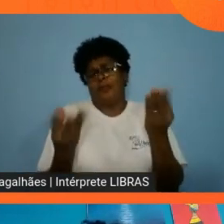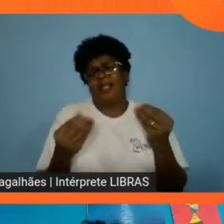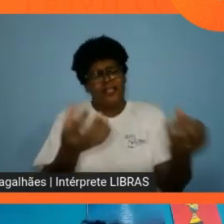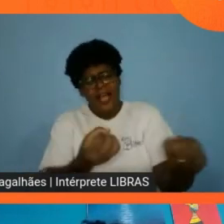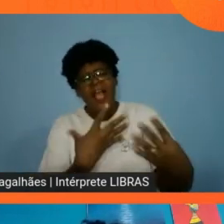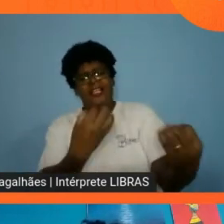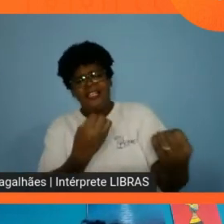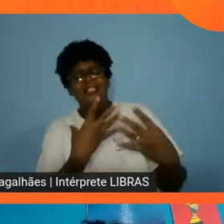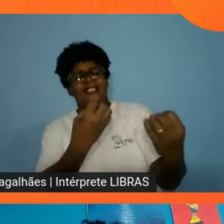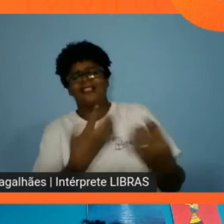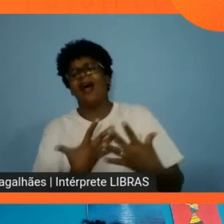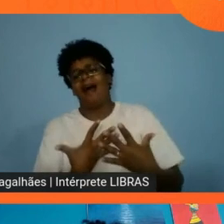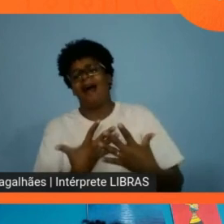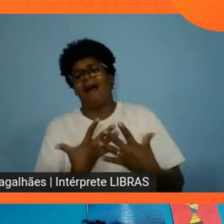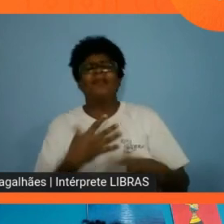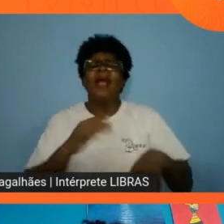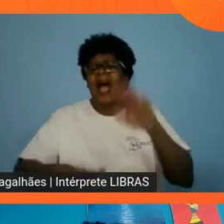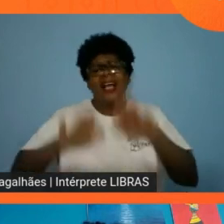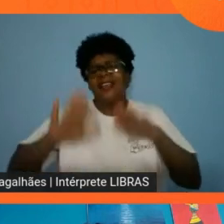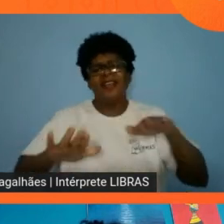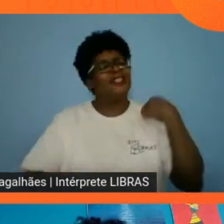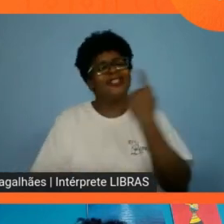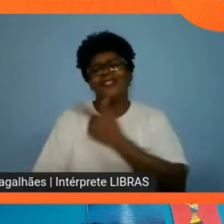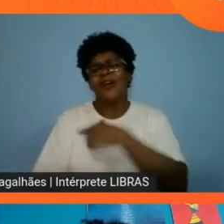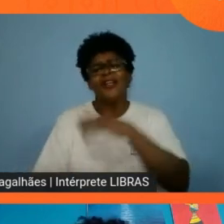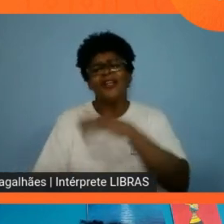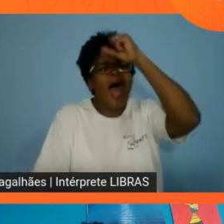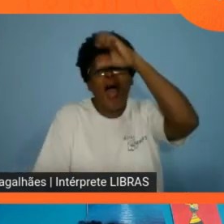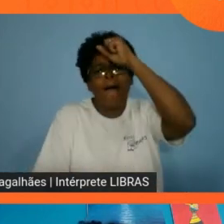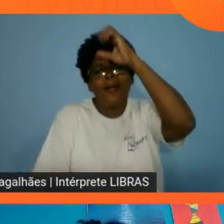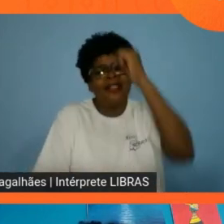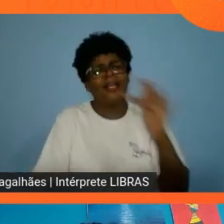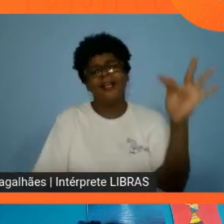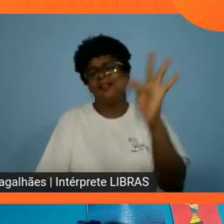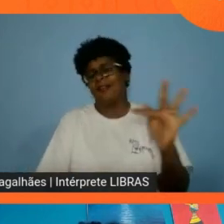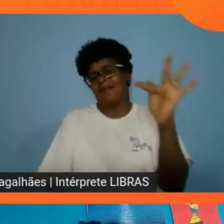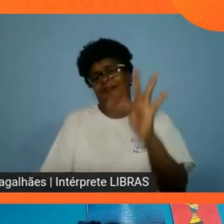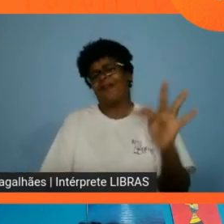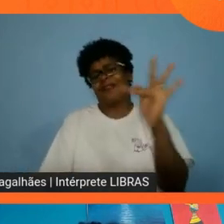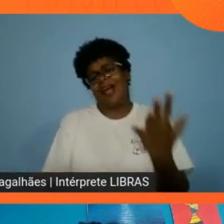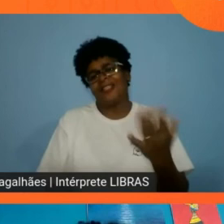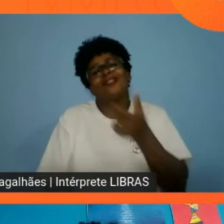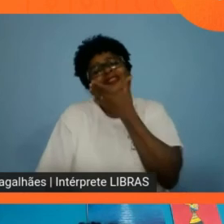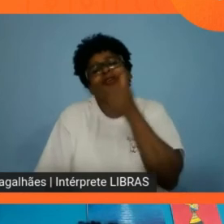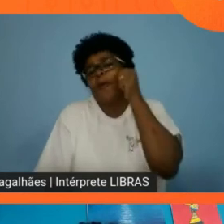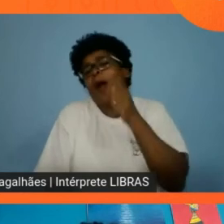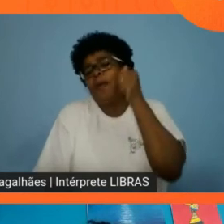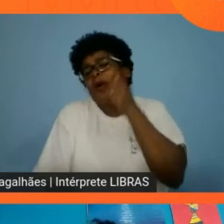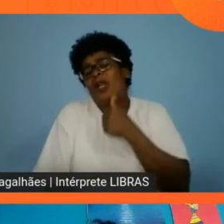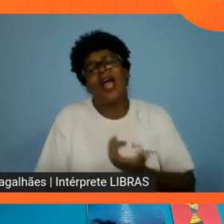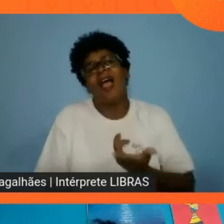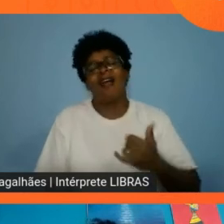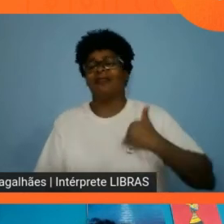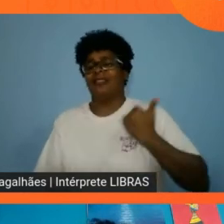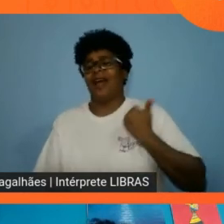acrescentar, do que às vezes a gente nunca vai aprender dentro de uma universidade o que uma senhora de 60